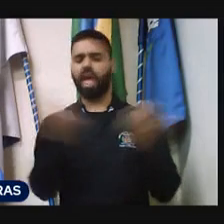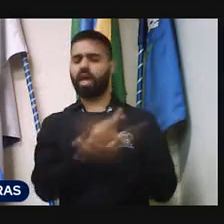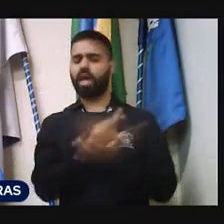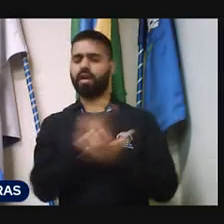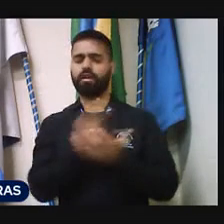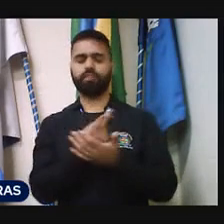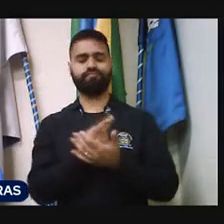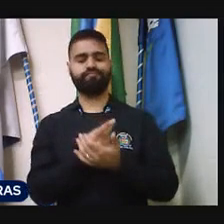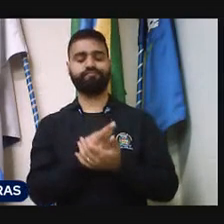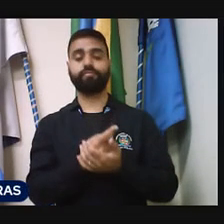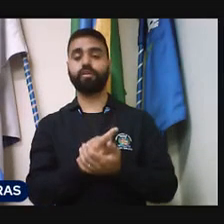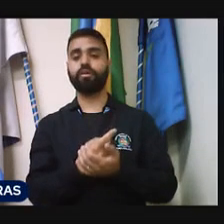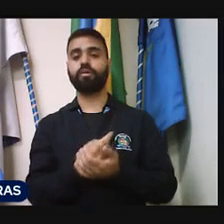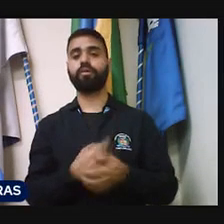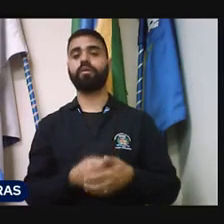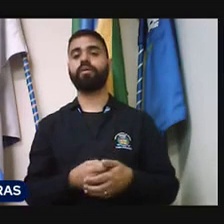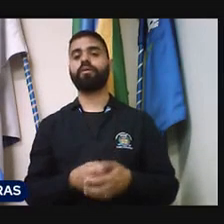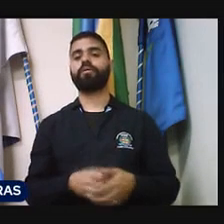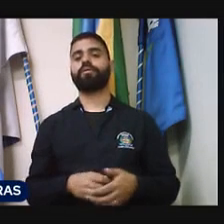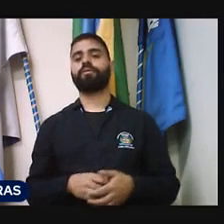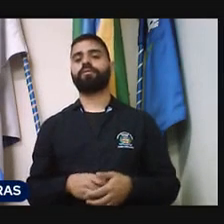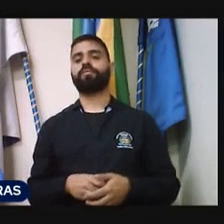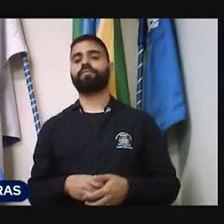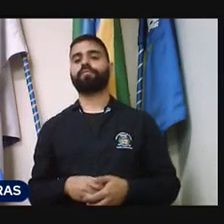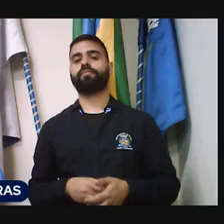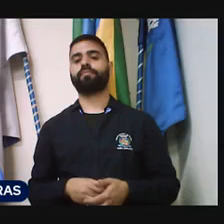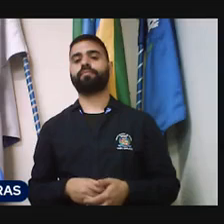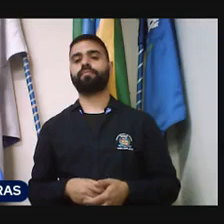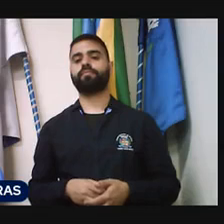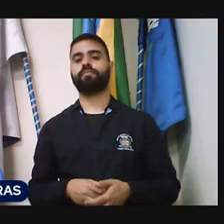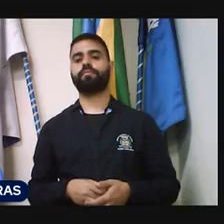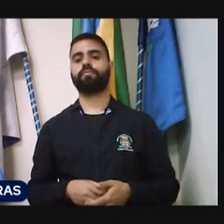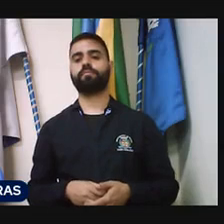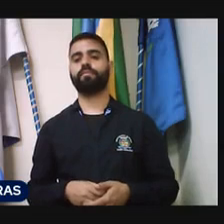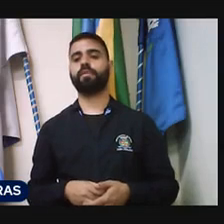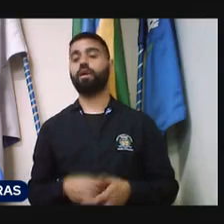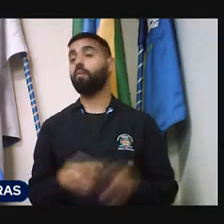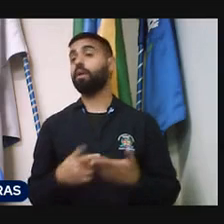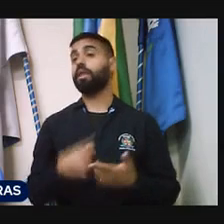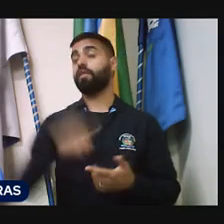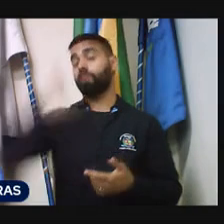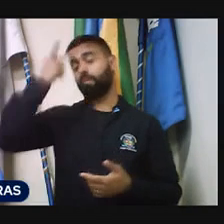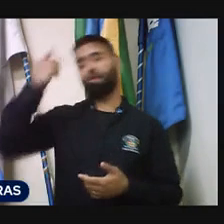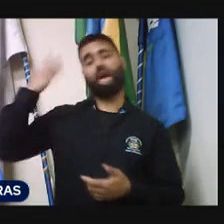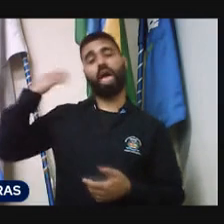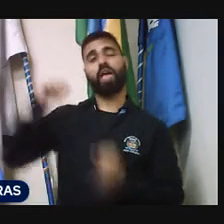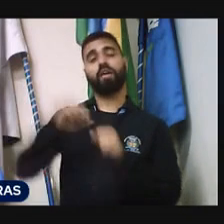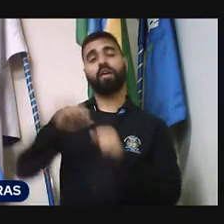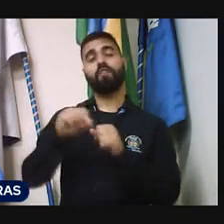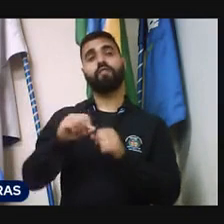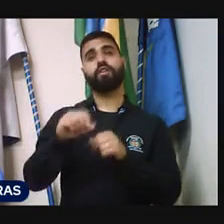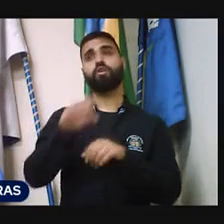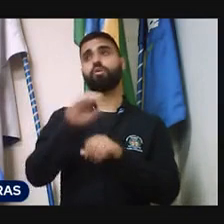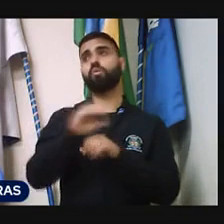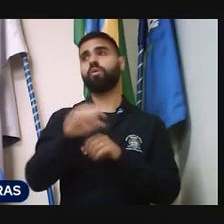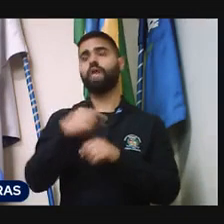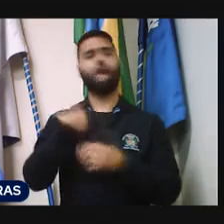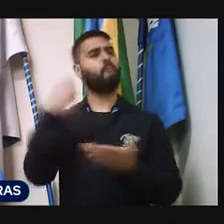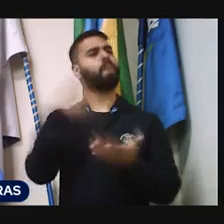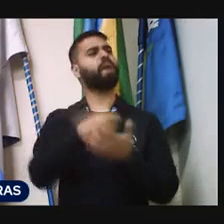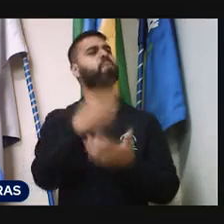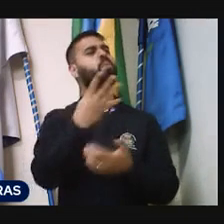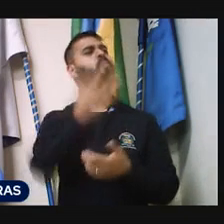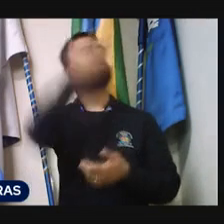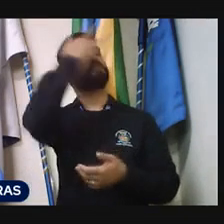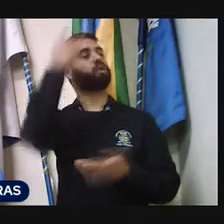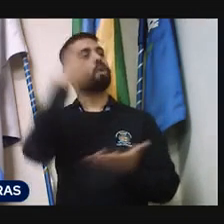que muitas pessoas aí não fizeram que não teve nem dinheiro eu mesmo nesse seletivo eu paguei para umas quatro pessoas